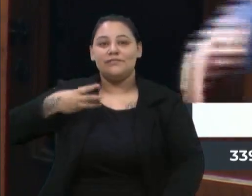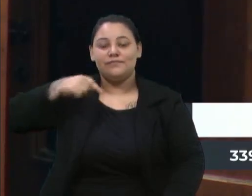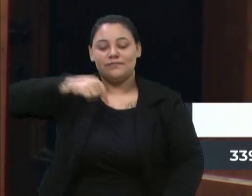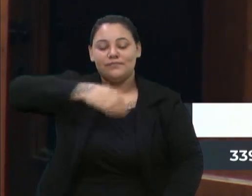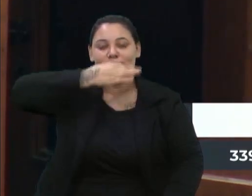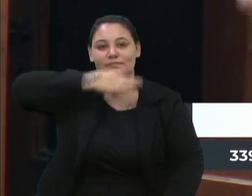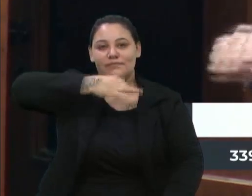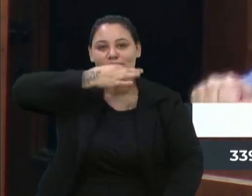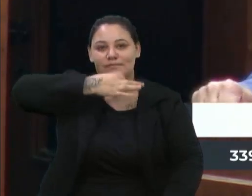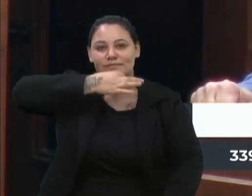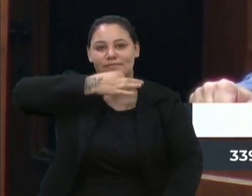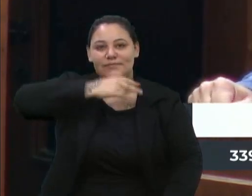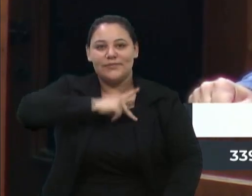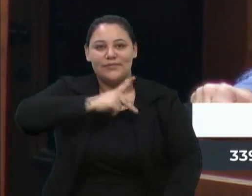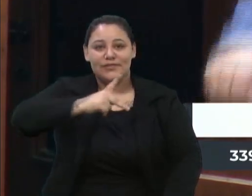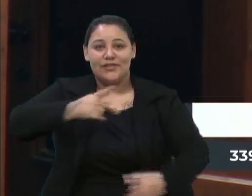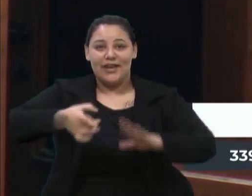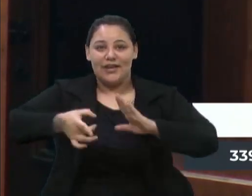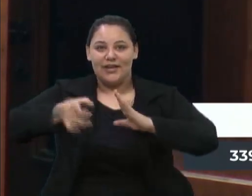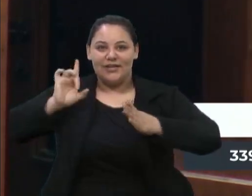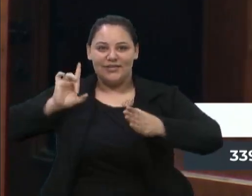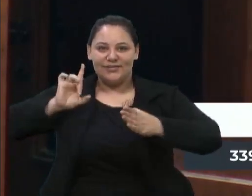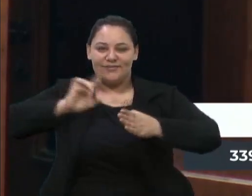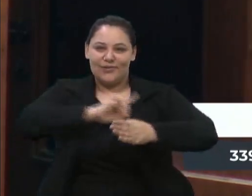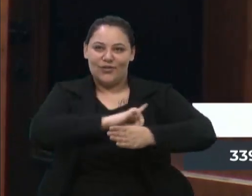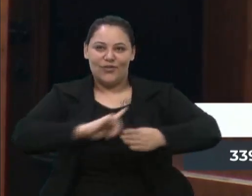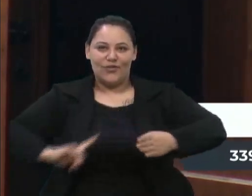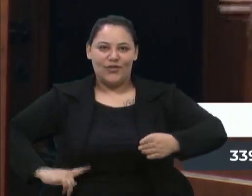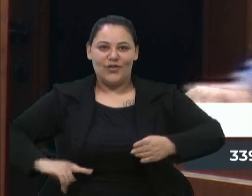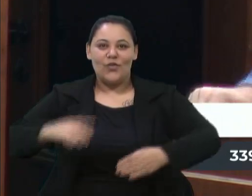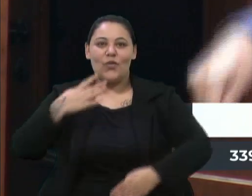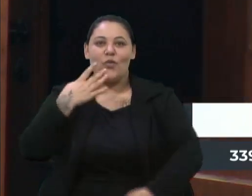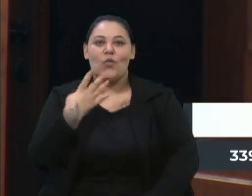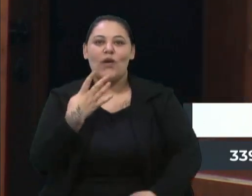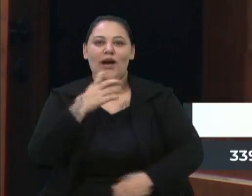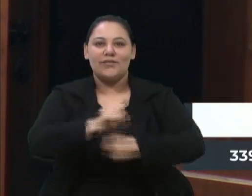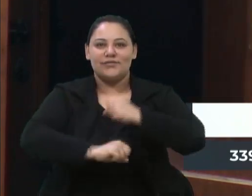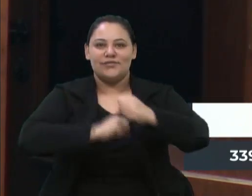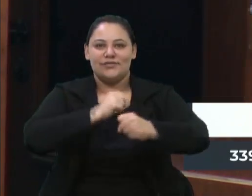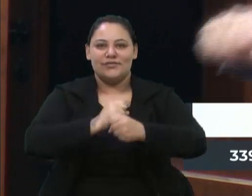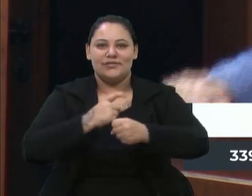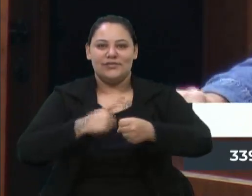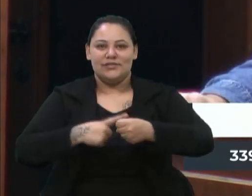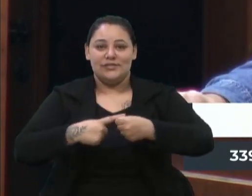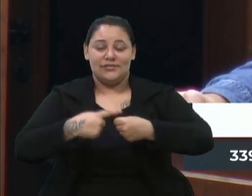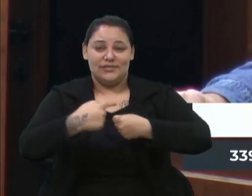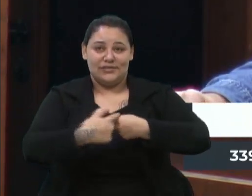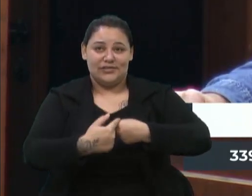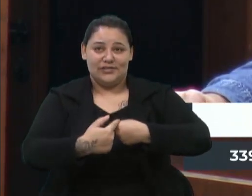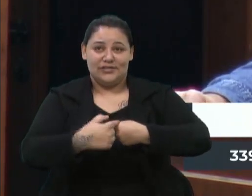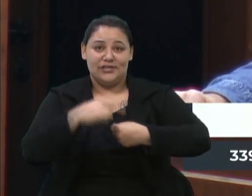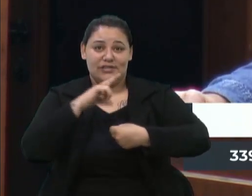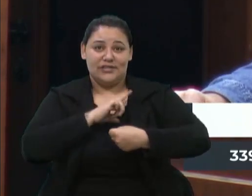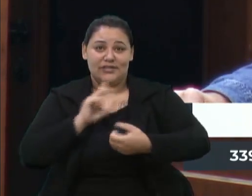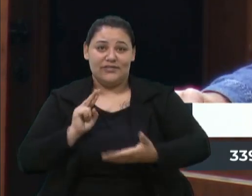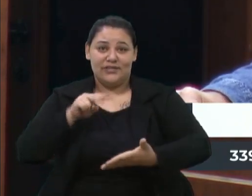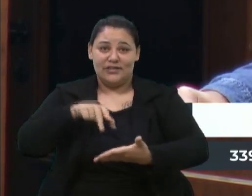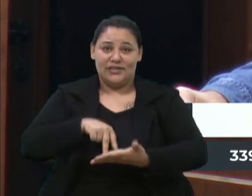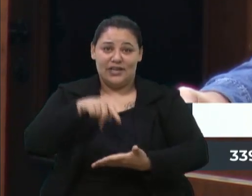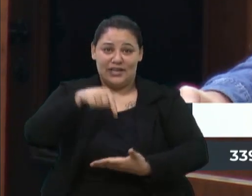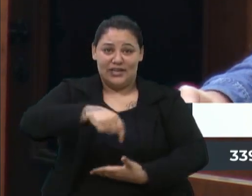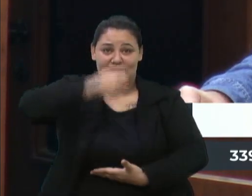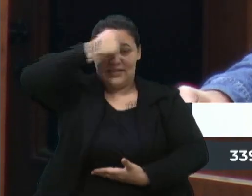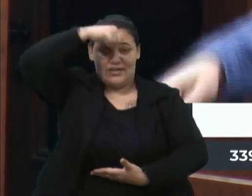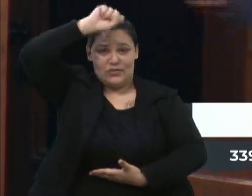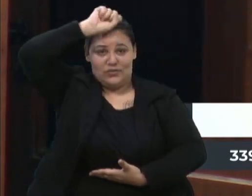o presidente anterior governou quatro anos da cidade e teve aqui inclusive na Universidade de Caxias